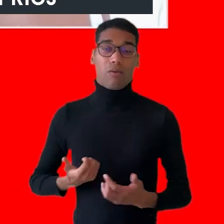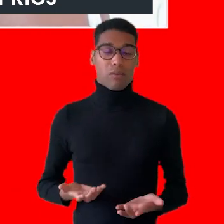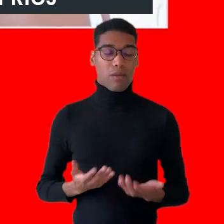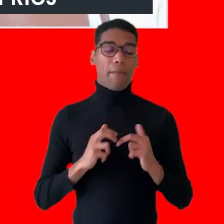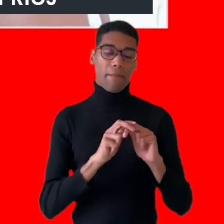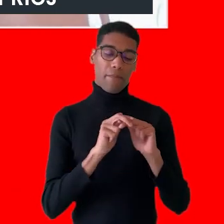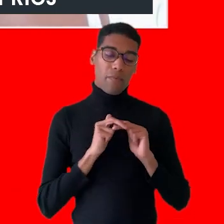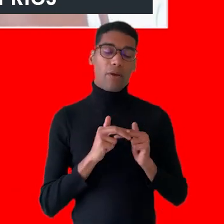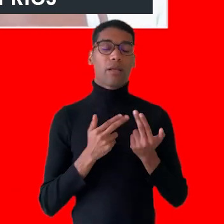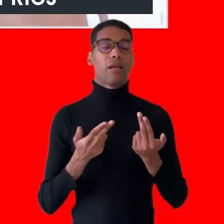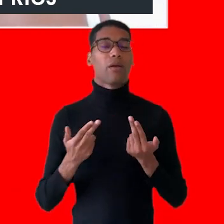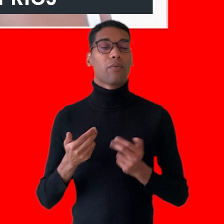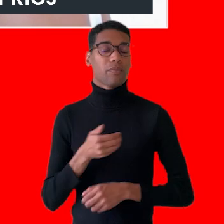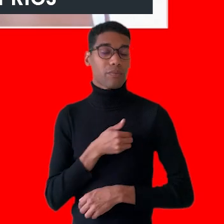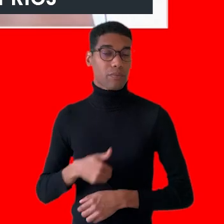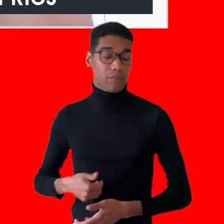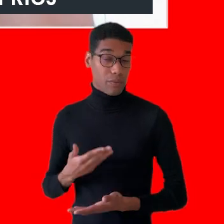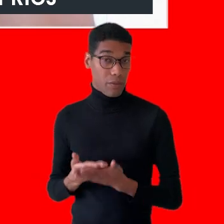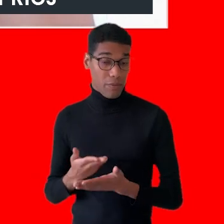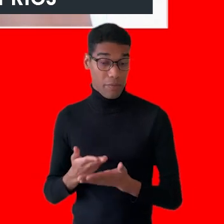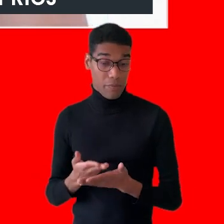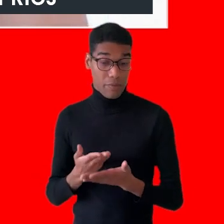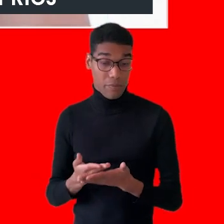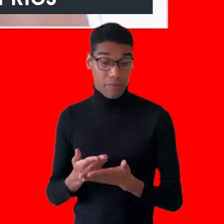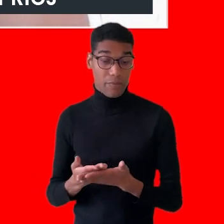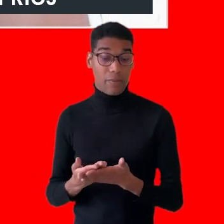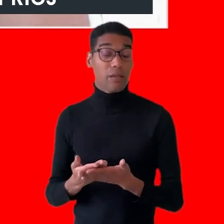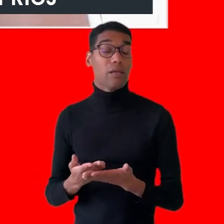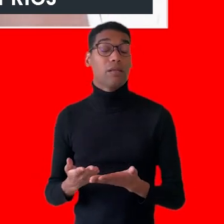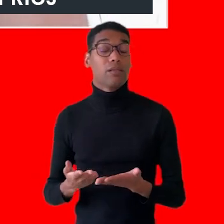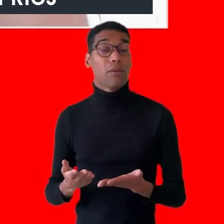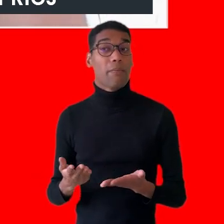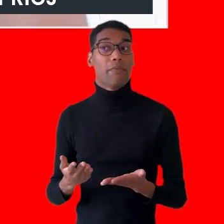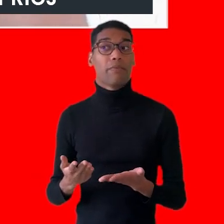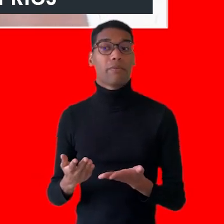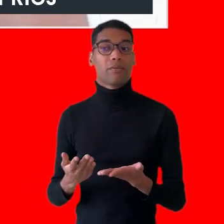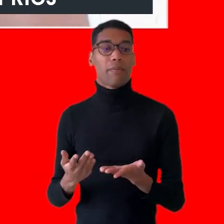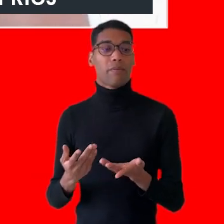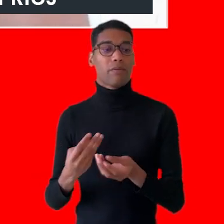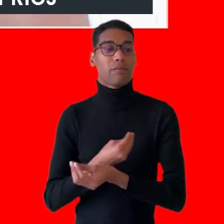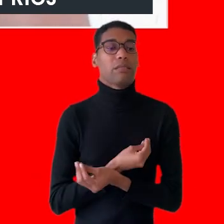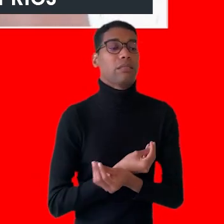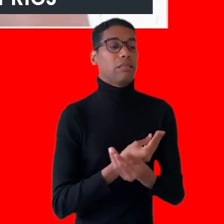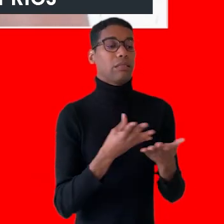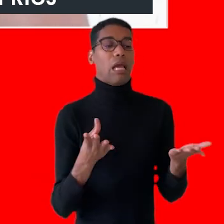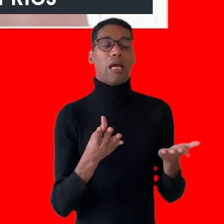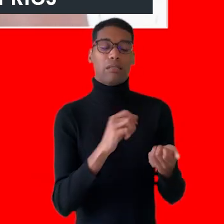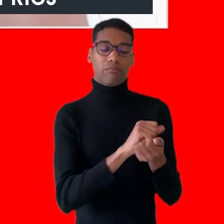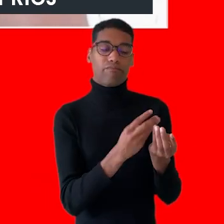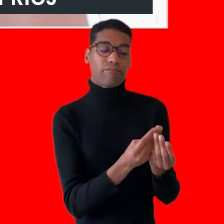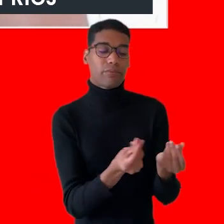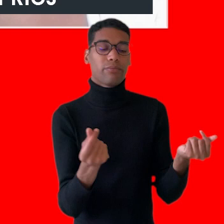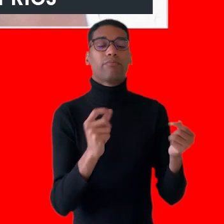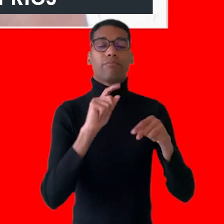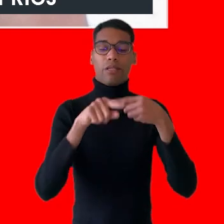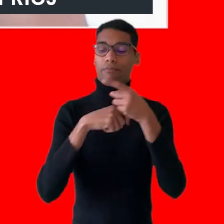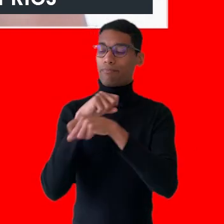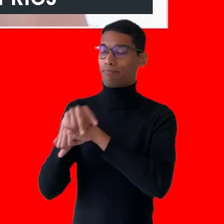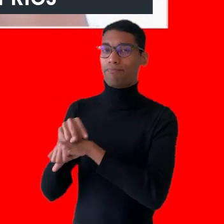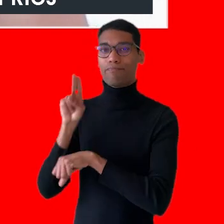quê? Porque o ensino público ainda não é um ensino de qualidade que possa levar os nossos jovens para as universidades.